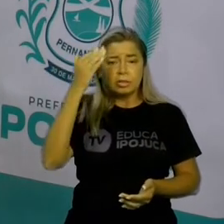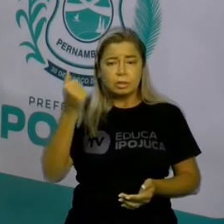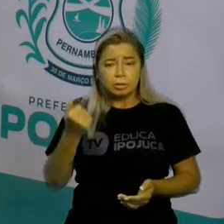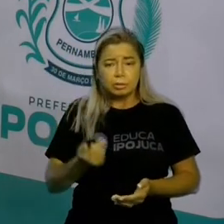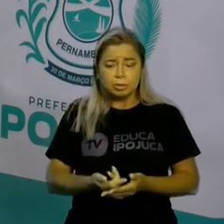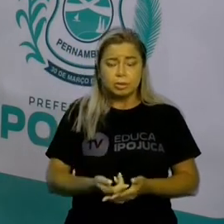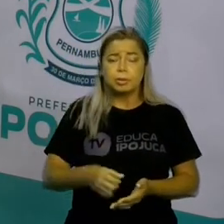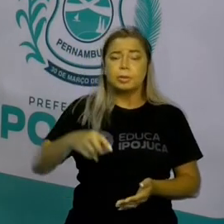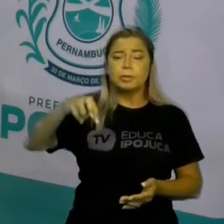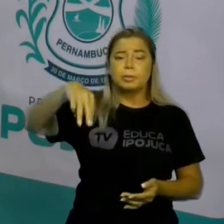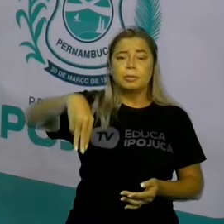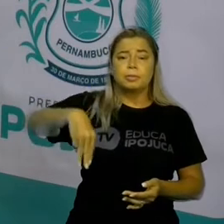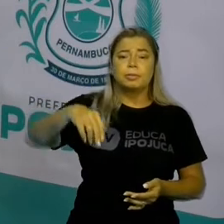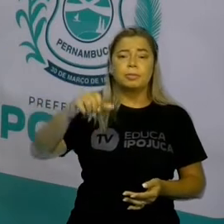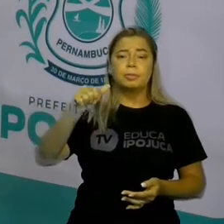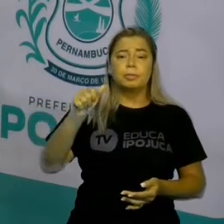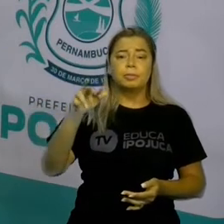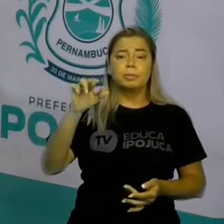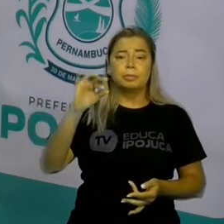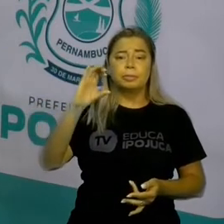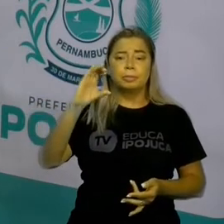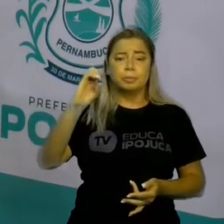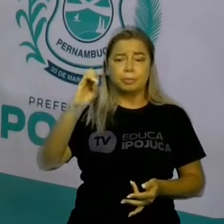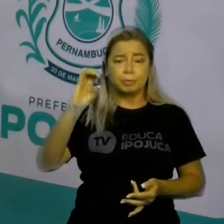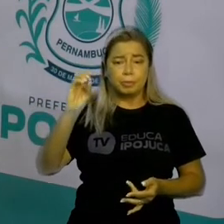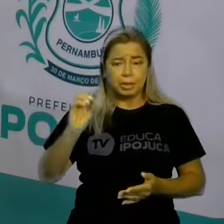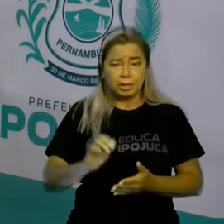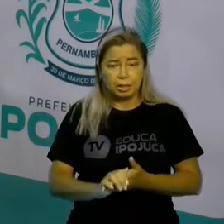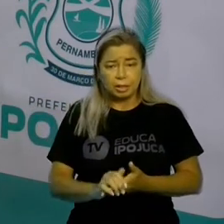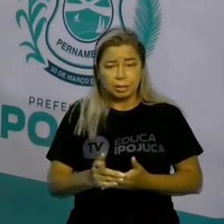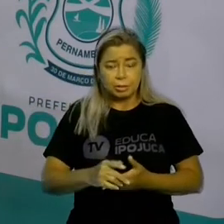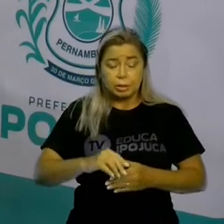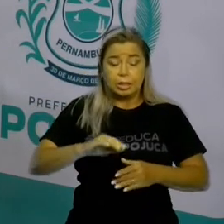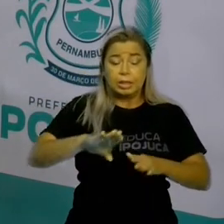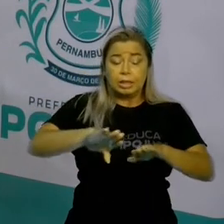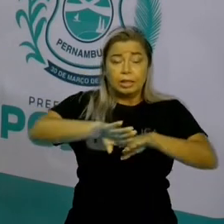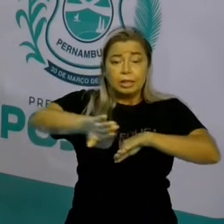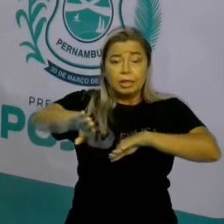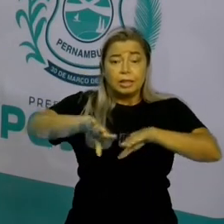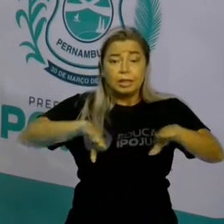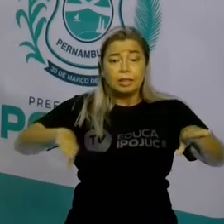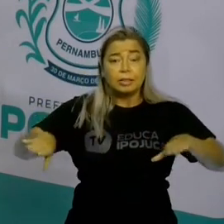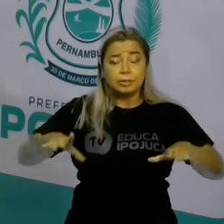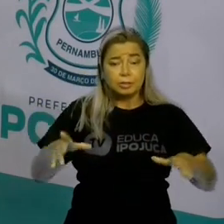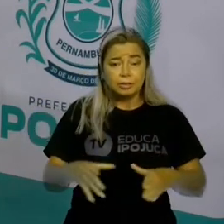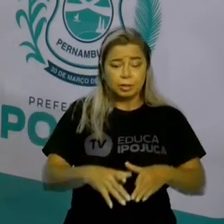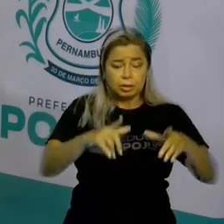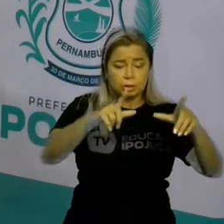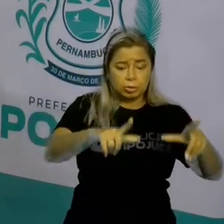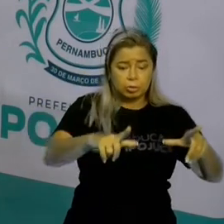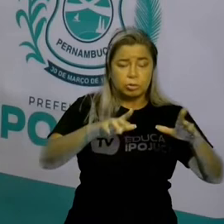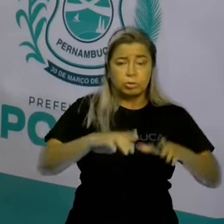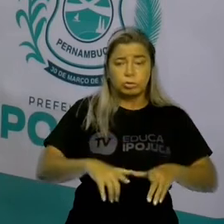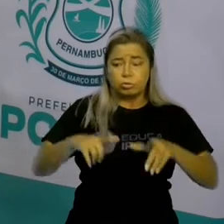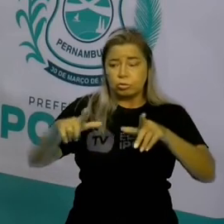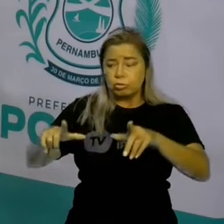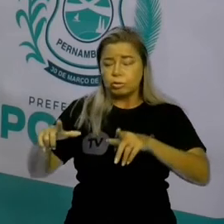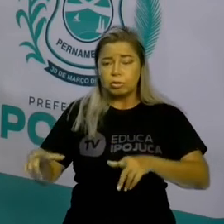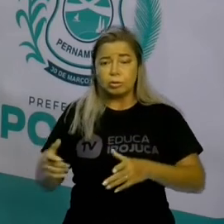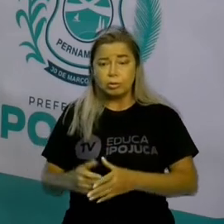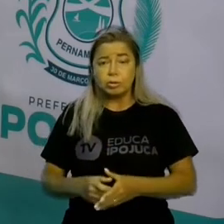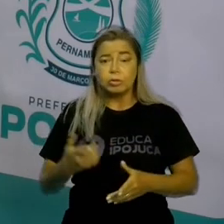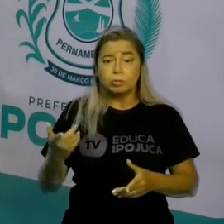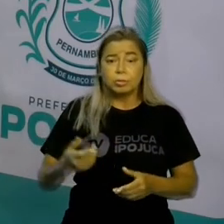cultivar quatro frutas diferentes, uma de cada estação do ano. A do verão, a do outono, a do inverno e a